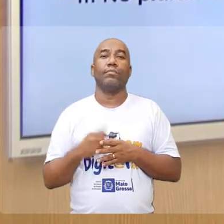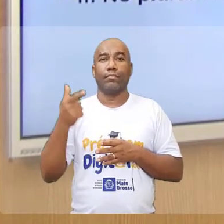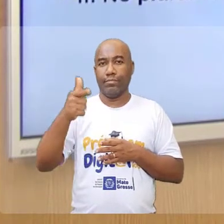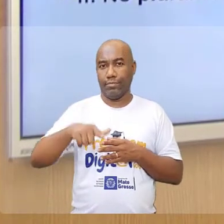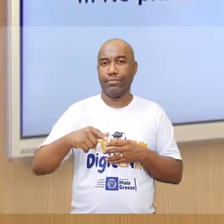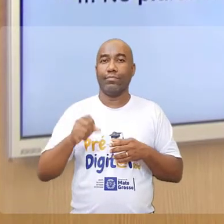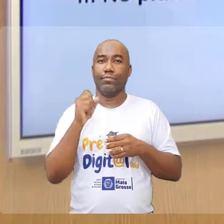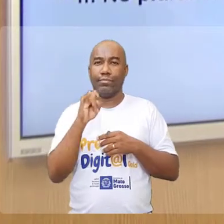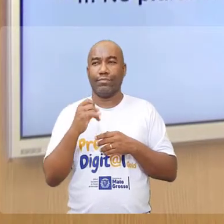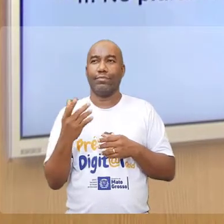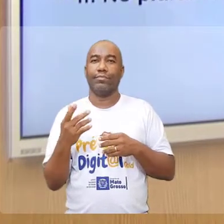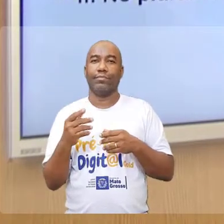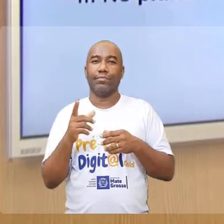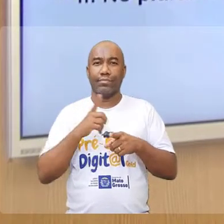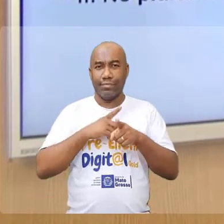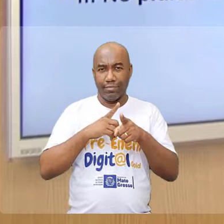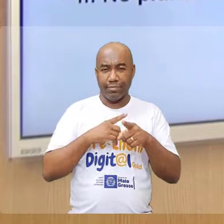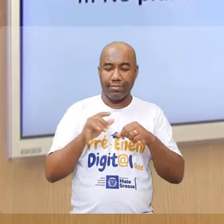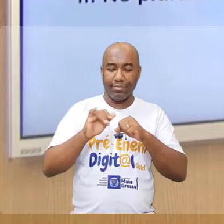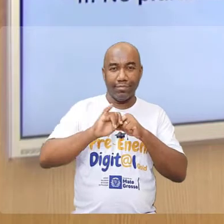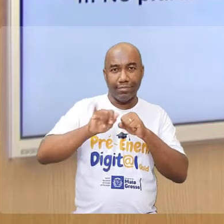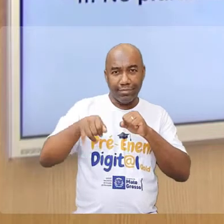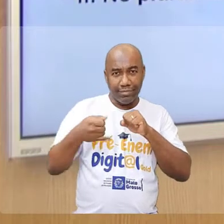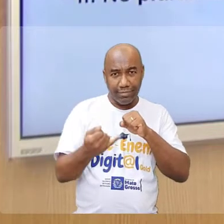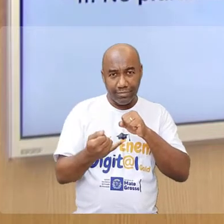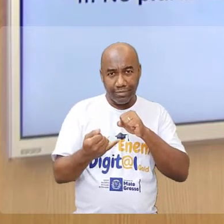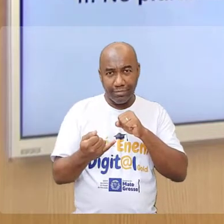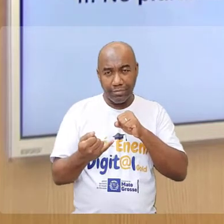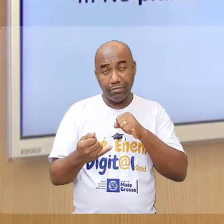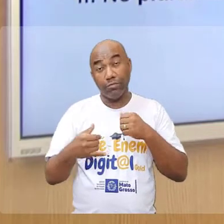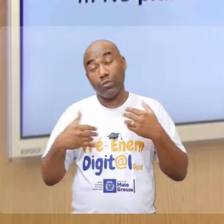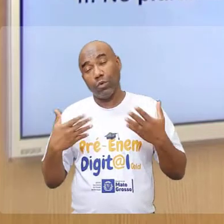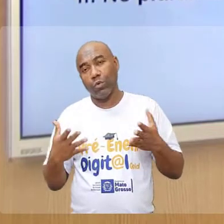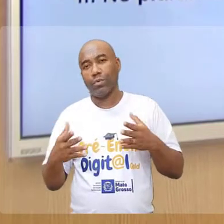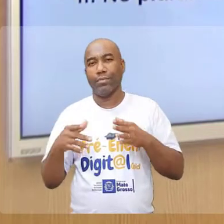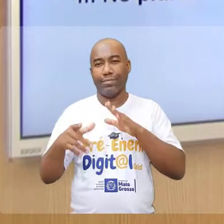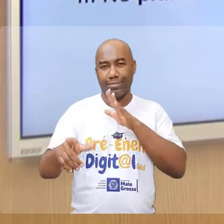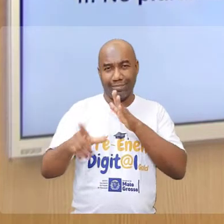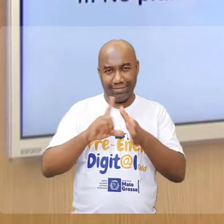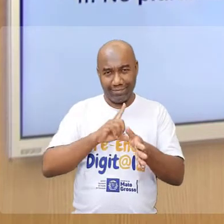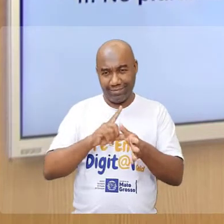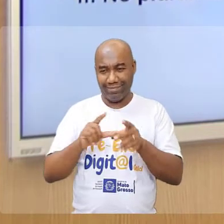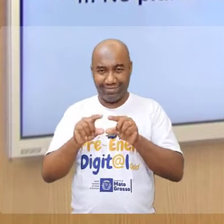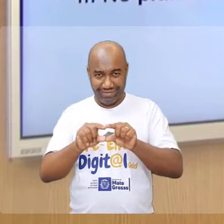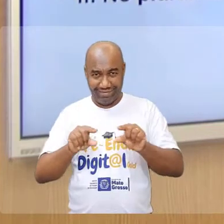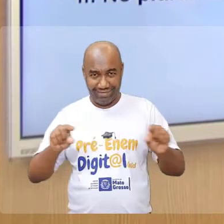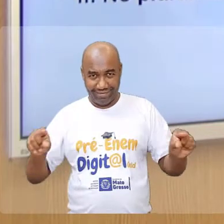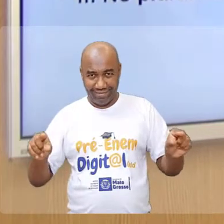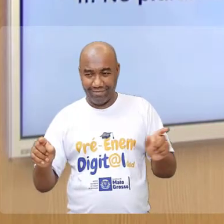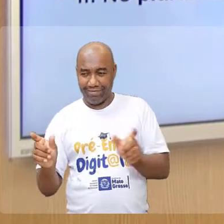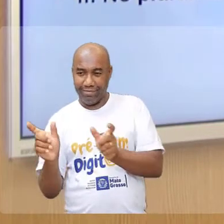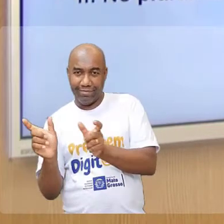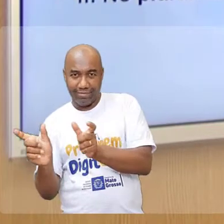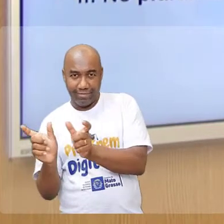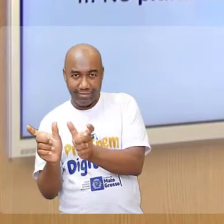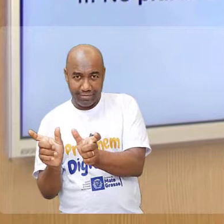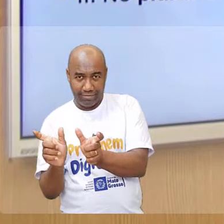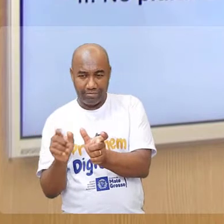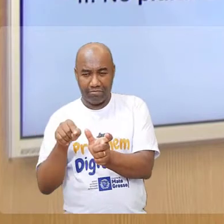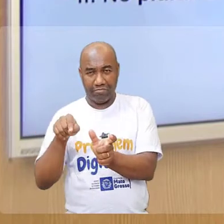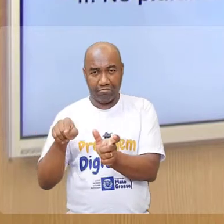tenho adjetivo anteposto, ou seja, antes de substantivos